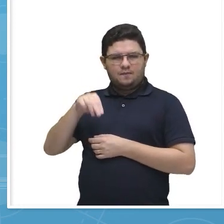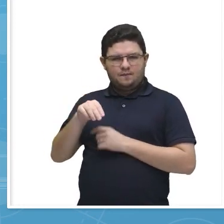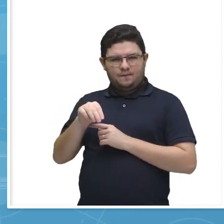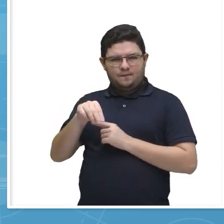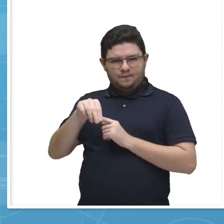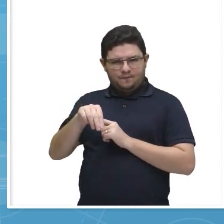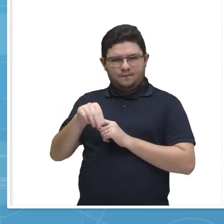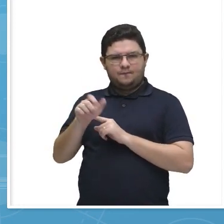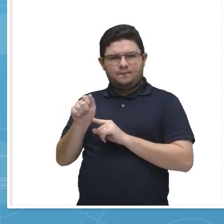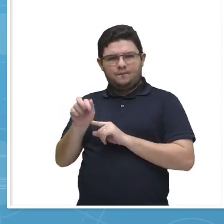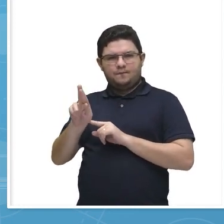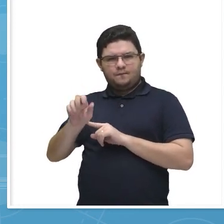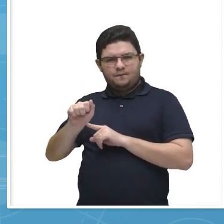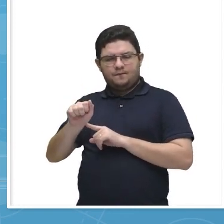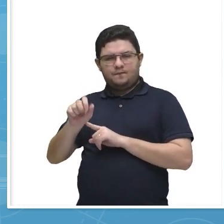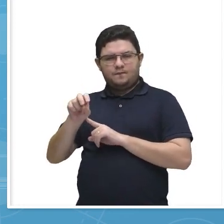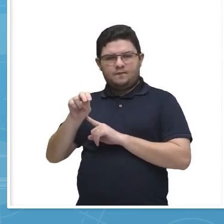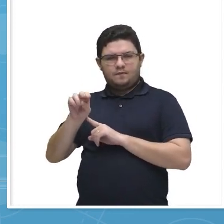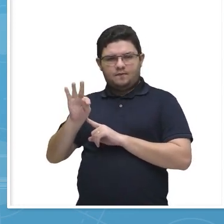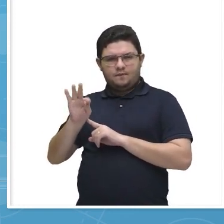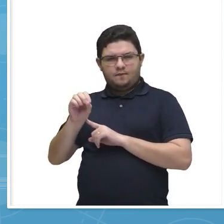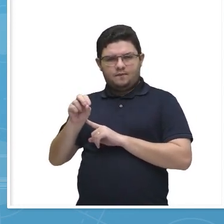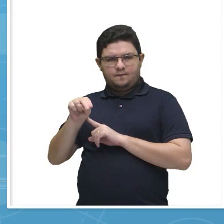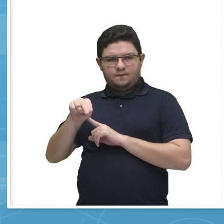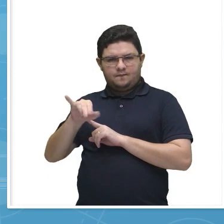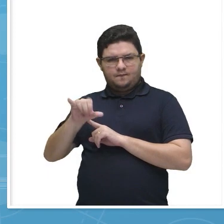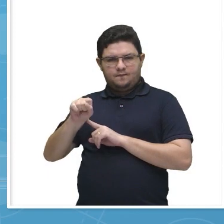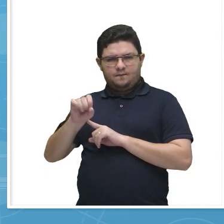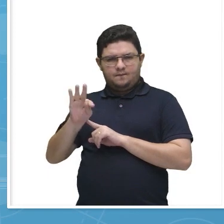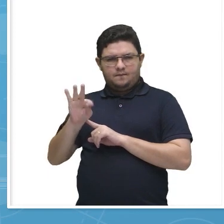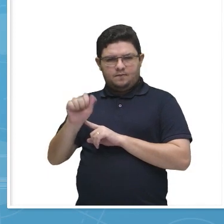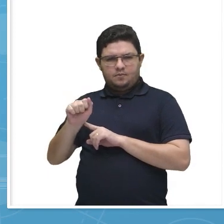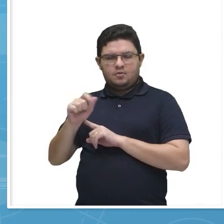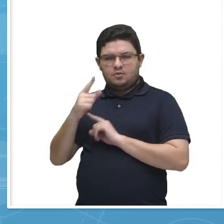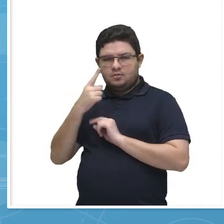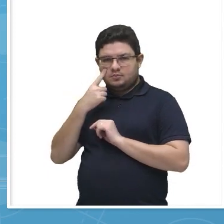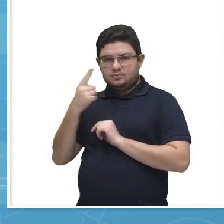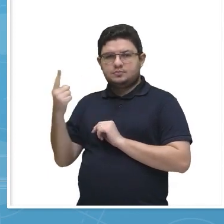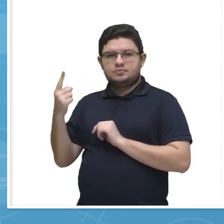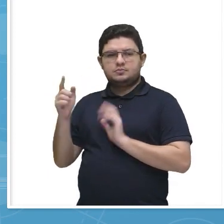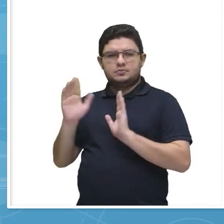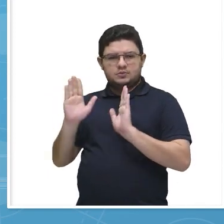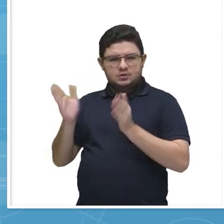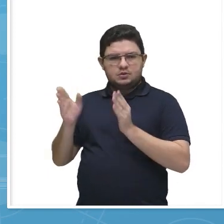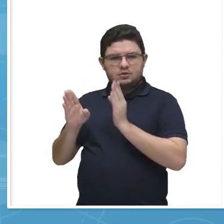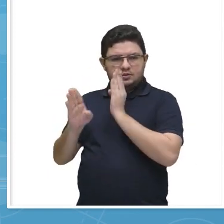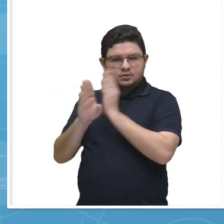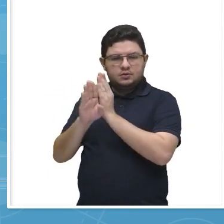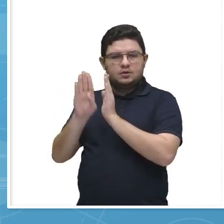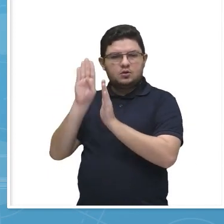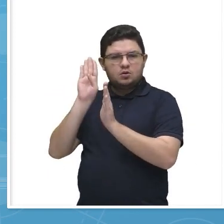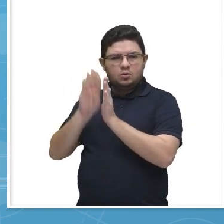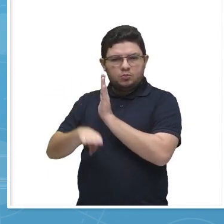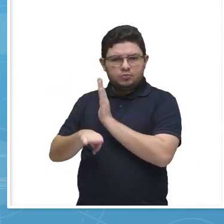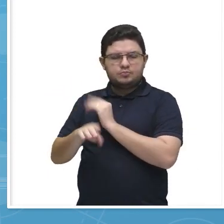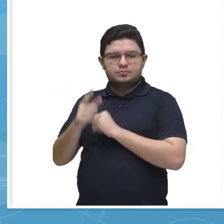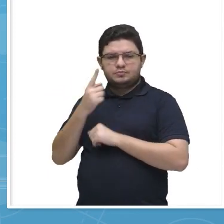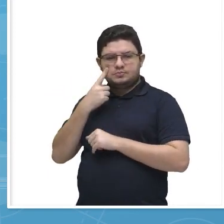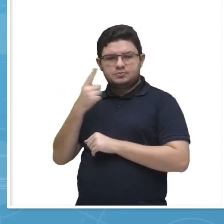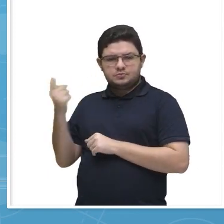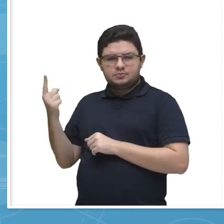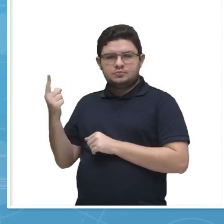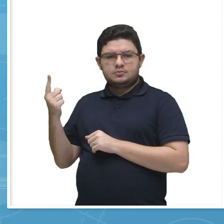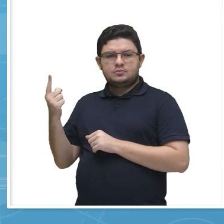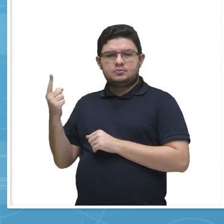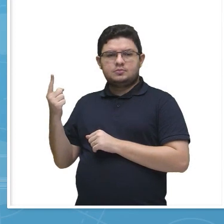da minha oração, certo? Retirando esse sujeito, olha só, Fiz aqui um corte, retirei o sujeito, destacando aqui